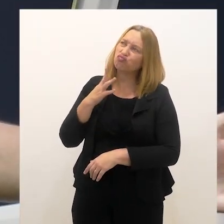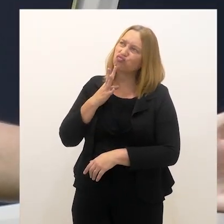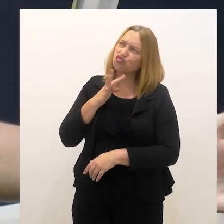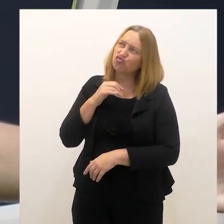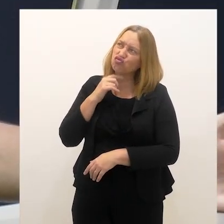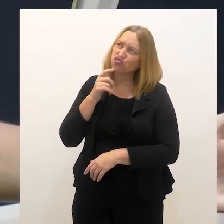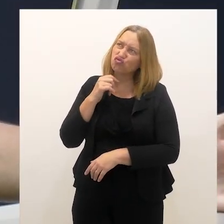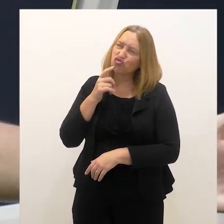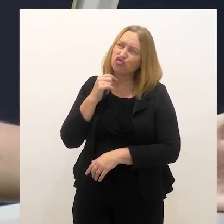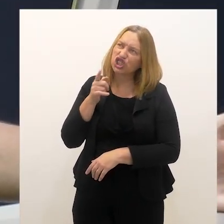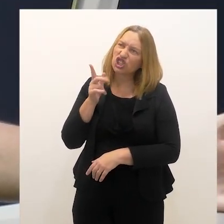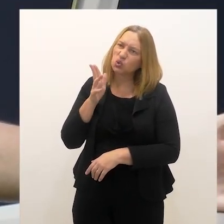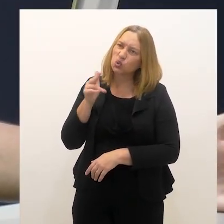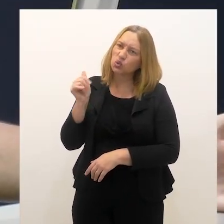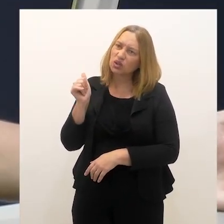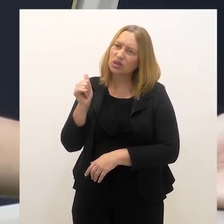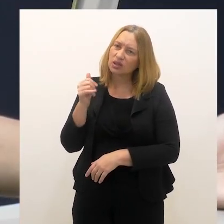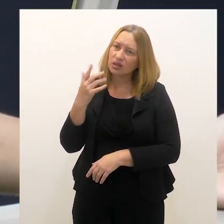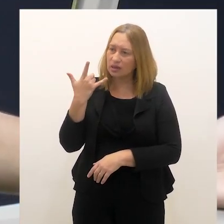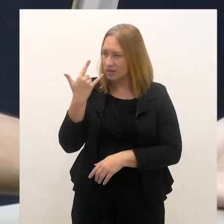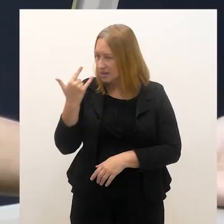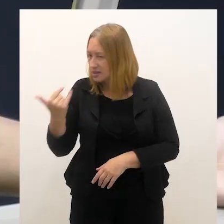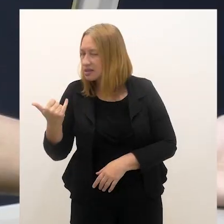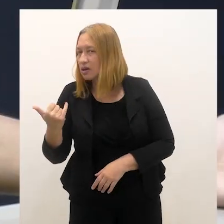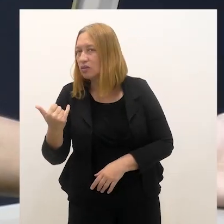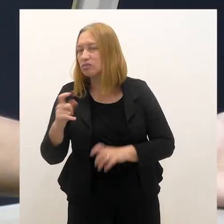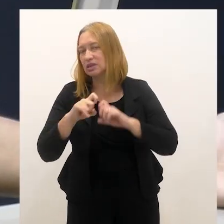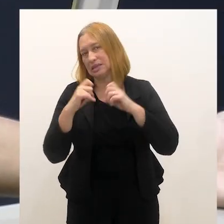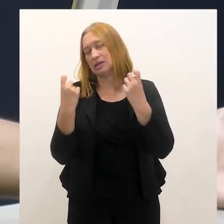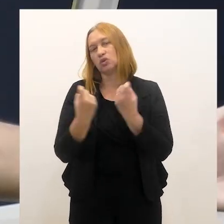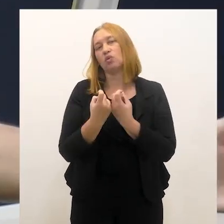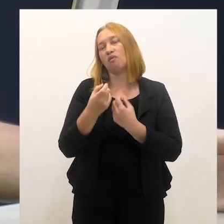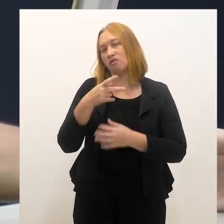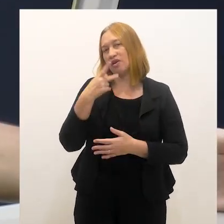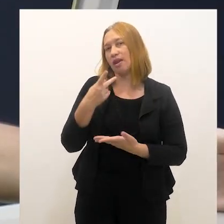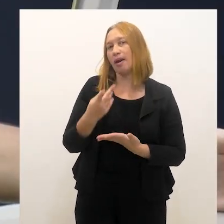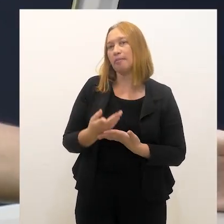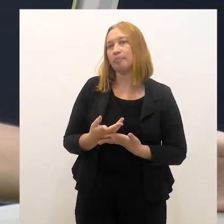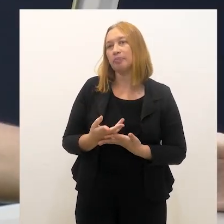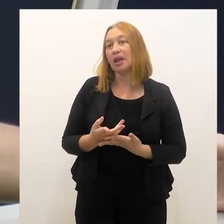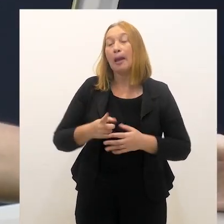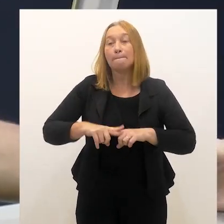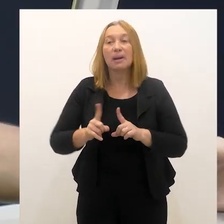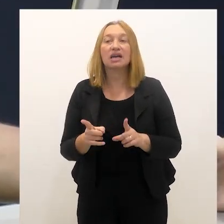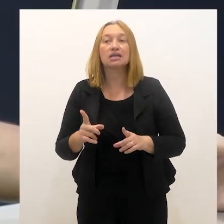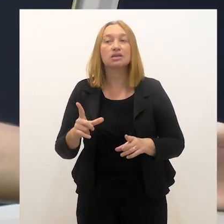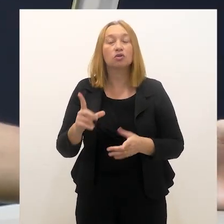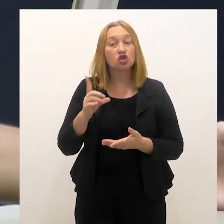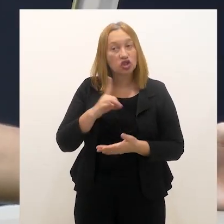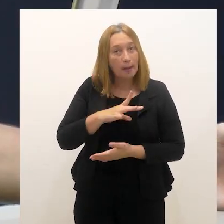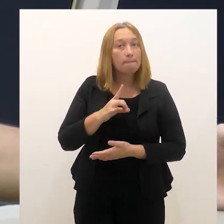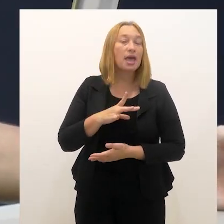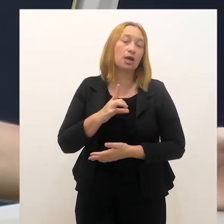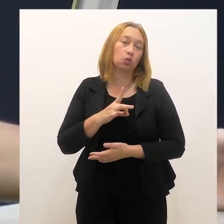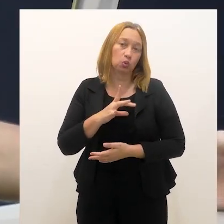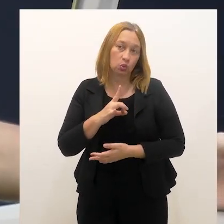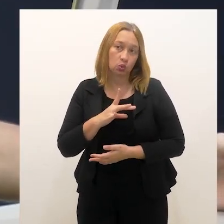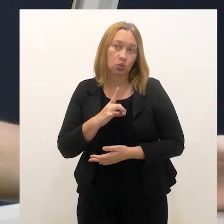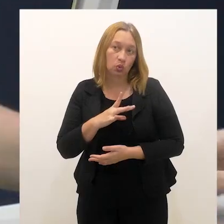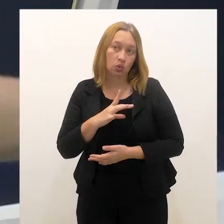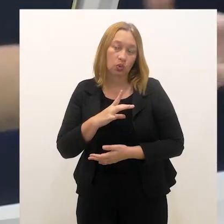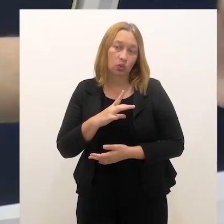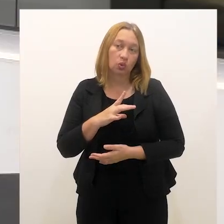dúvida da atração sexual, né? Assim, vamos dizer. Mas eu tinha medo